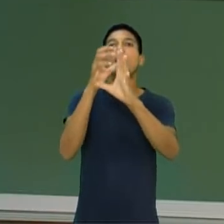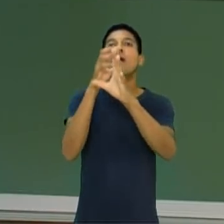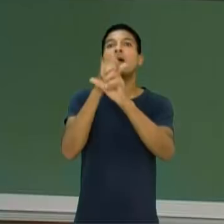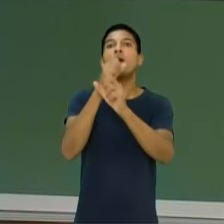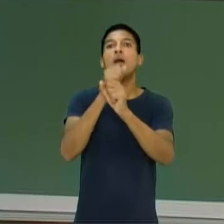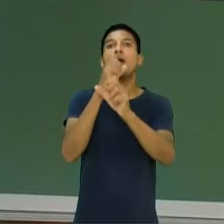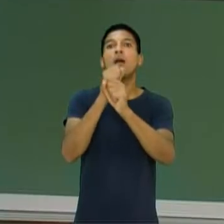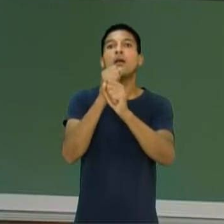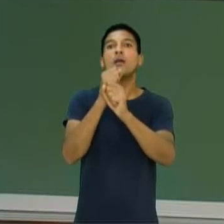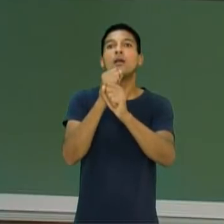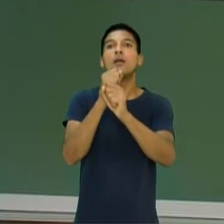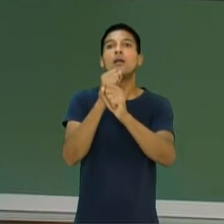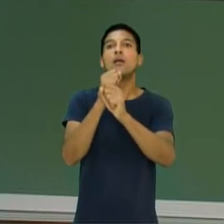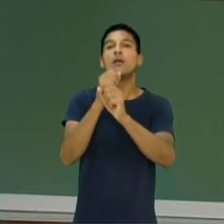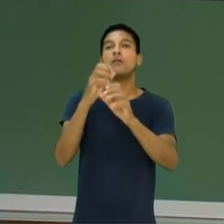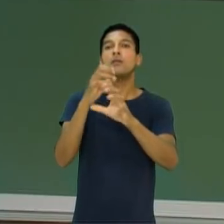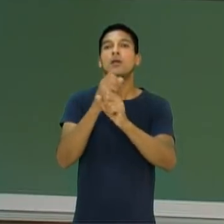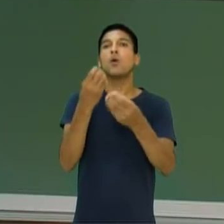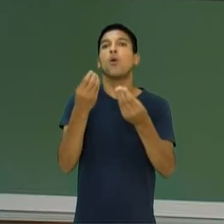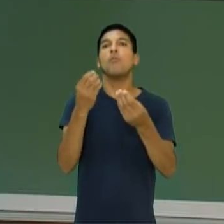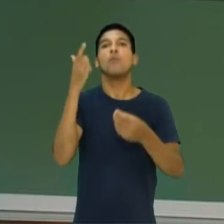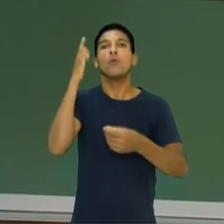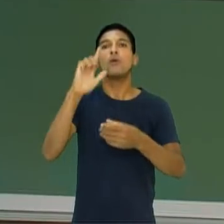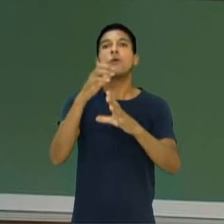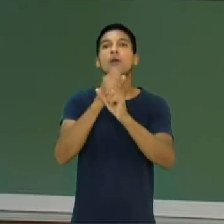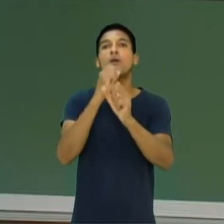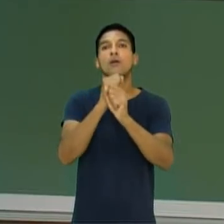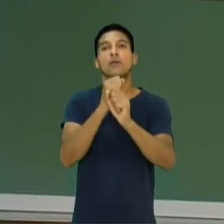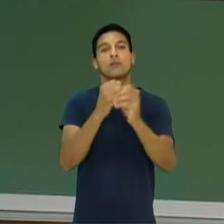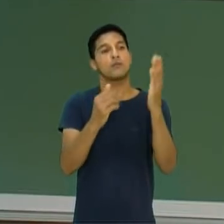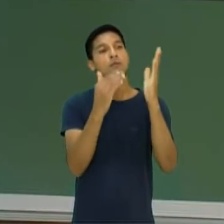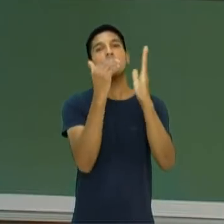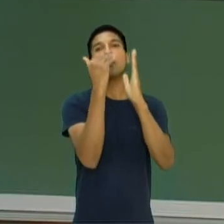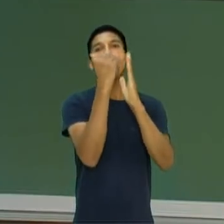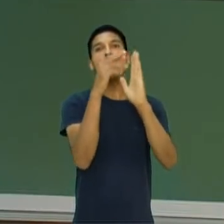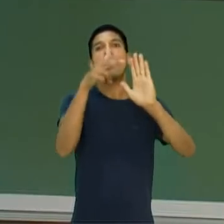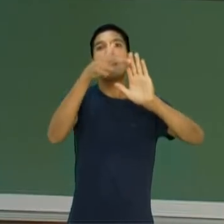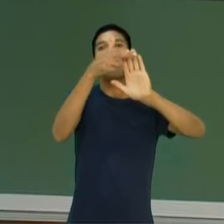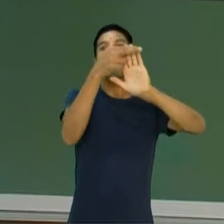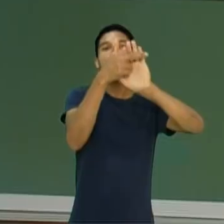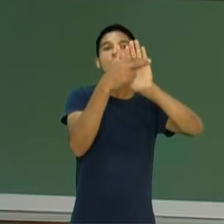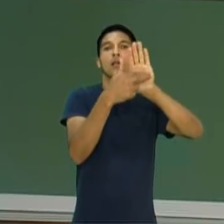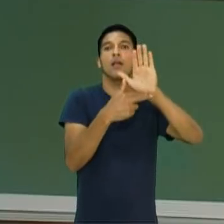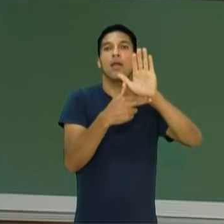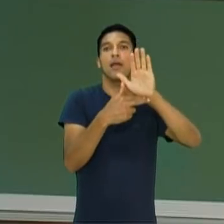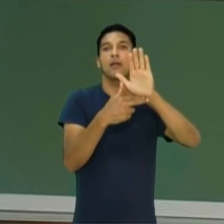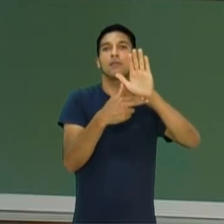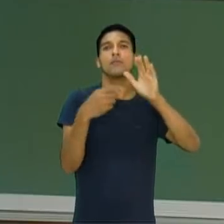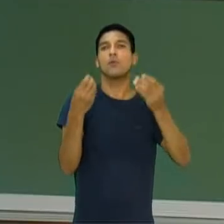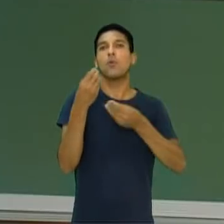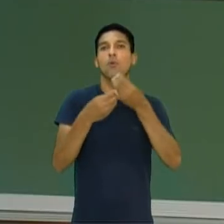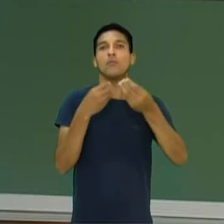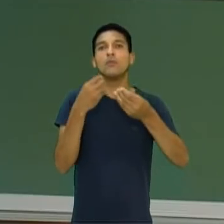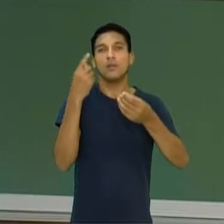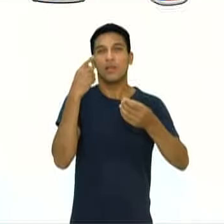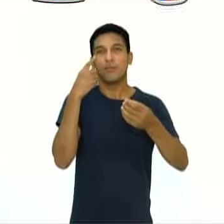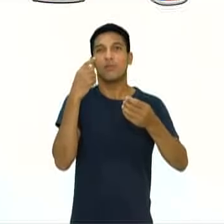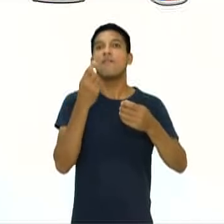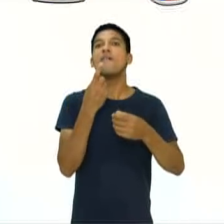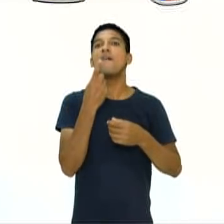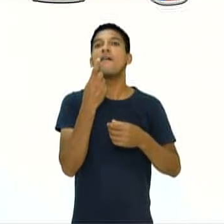essa pontuação ali. Mostrei o alvo até os setores, né? Então, vamos olhar quais são as nossas alternativas aqui.